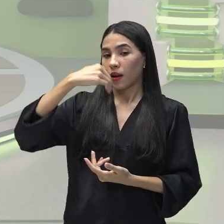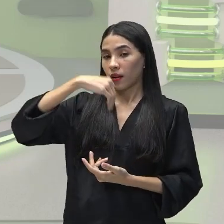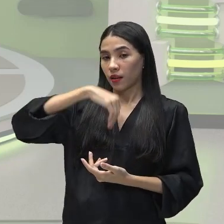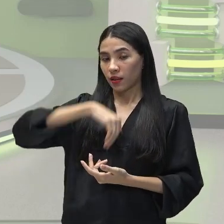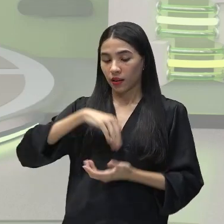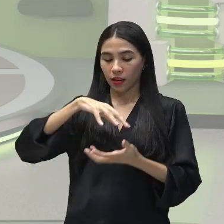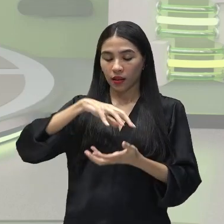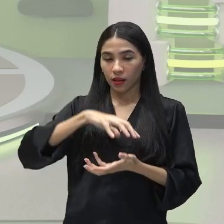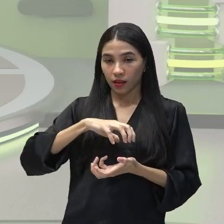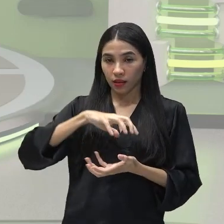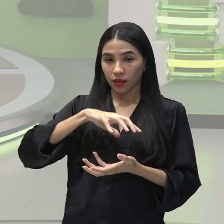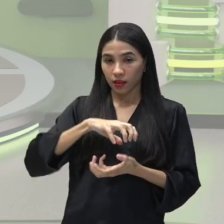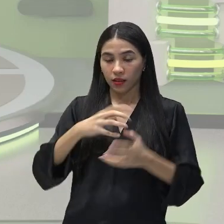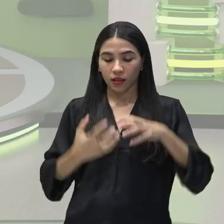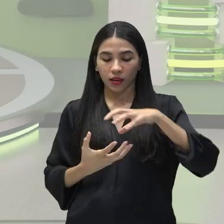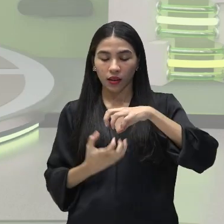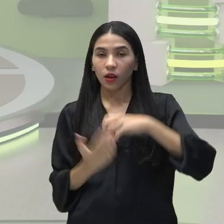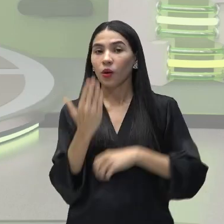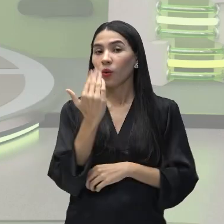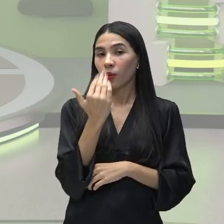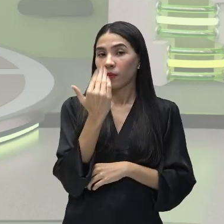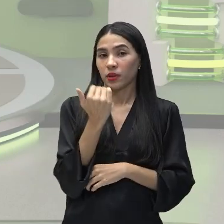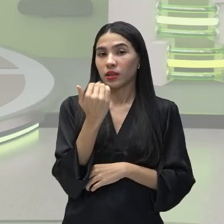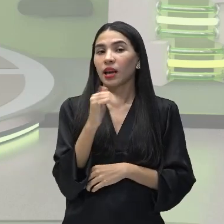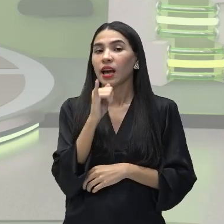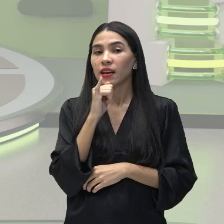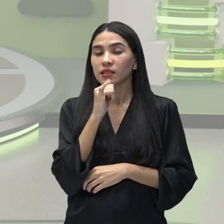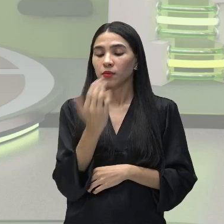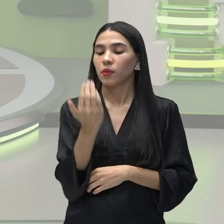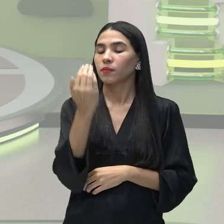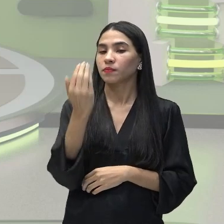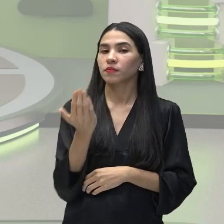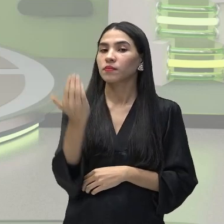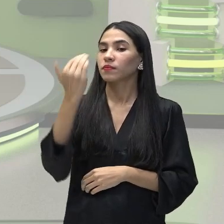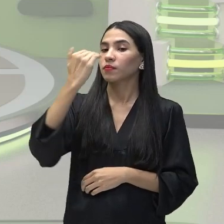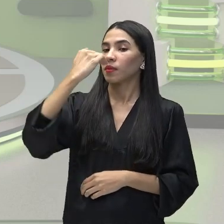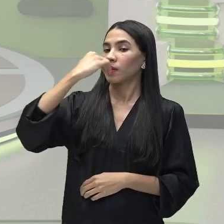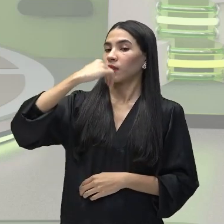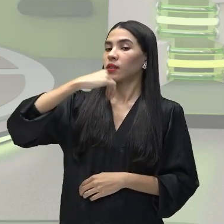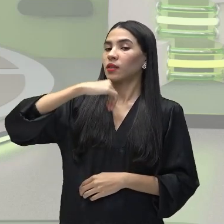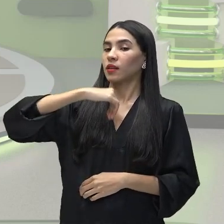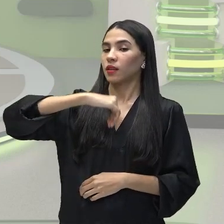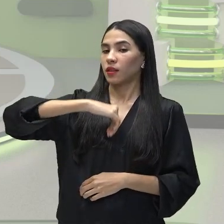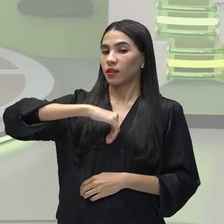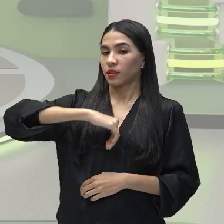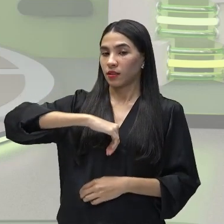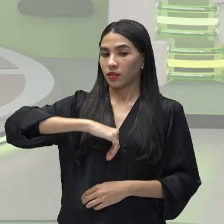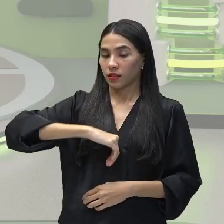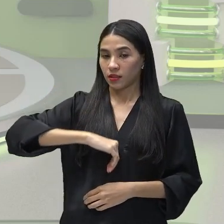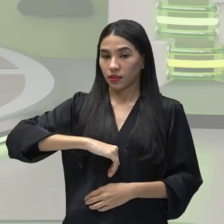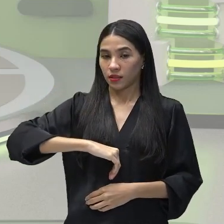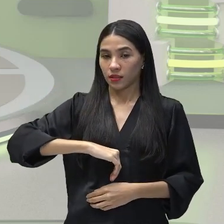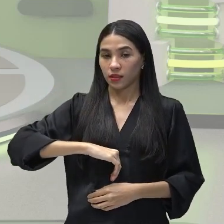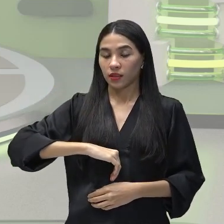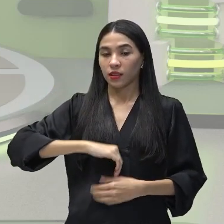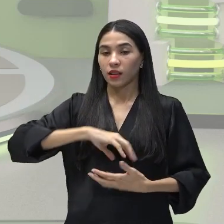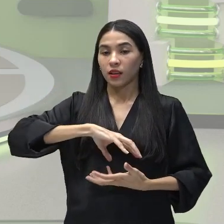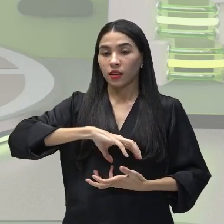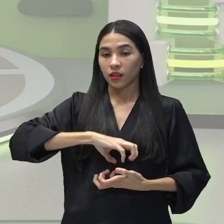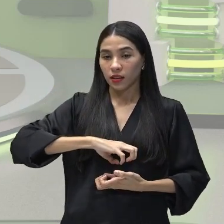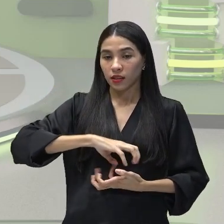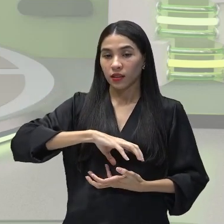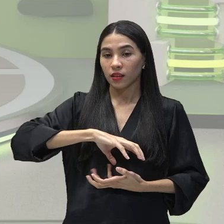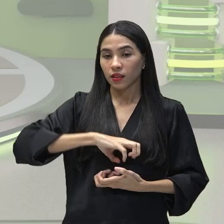substâncias grandes, comida, alimento, começamos a degradar ele desde a boca, ele vai passar por alguns órgãos,